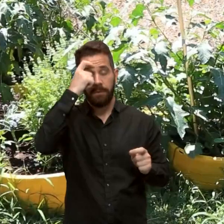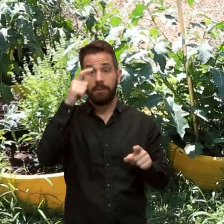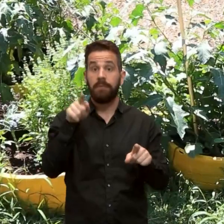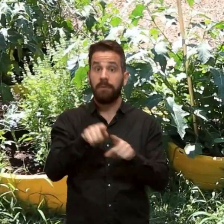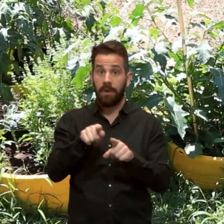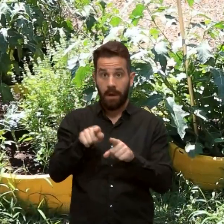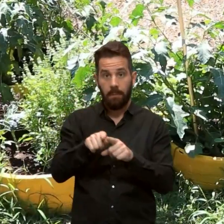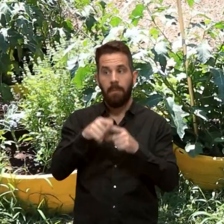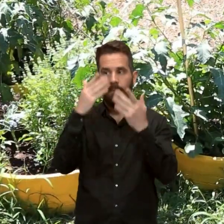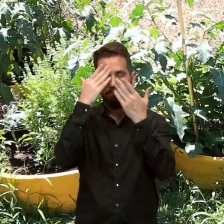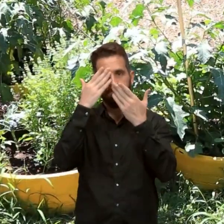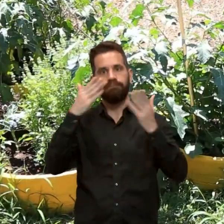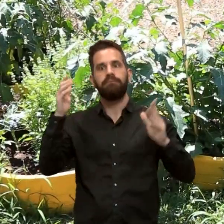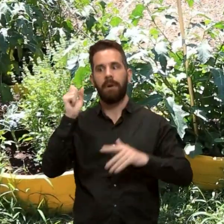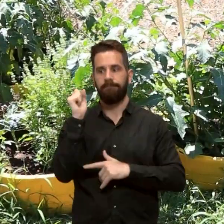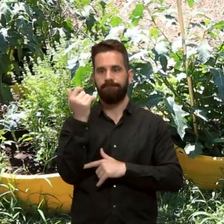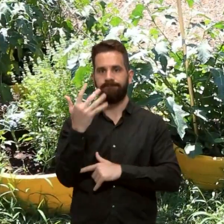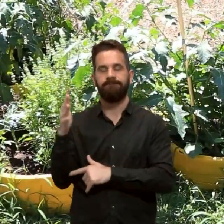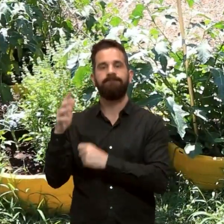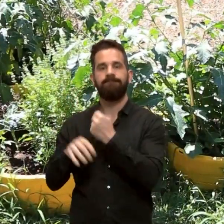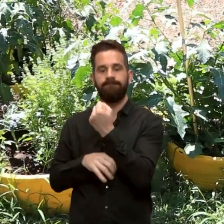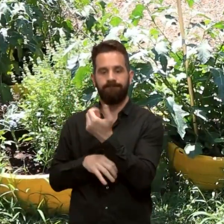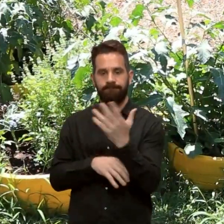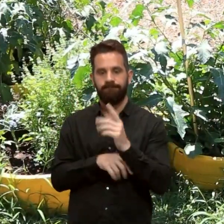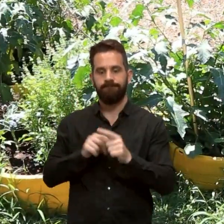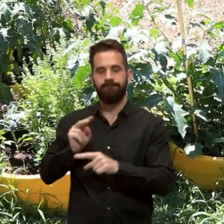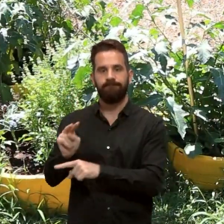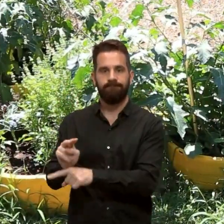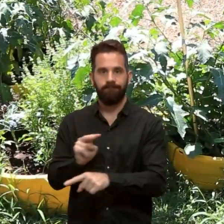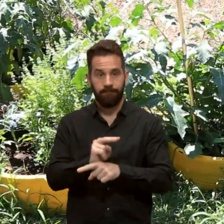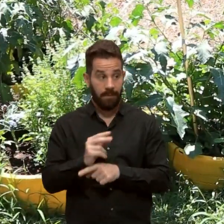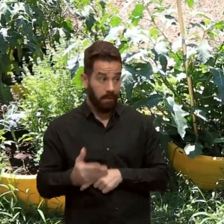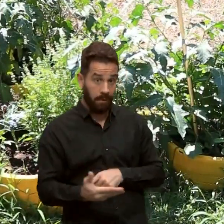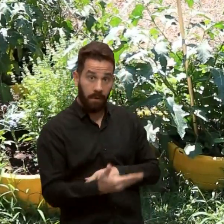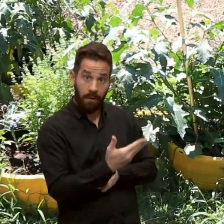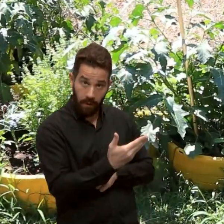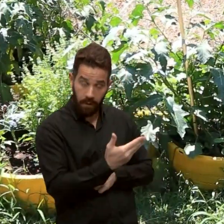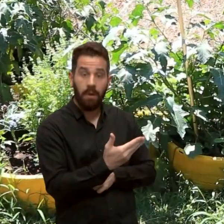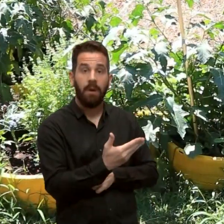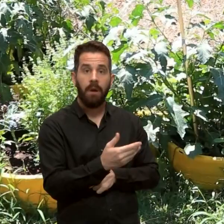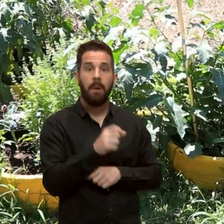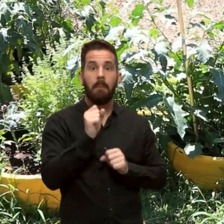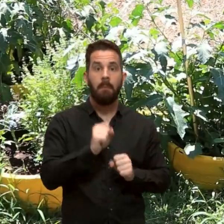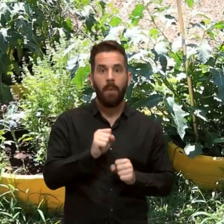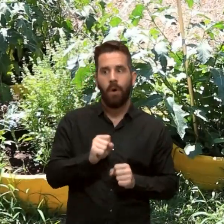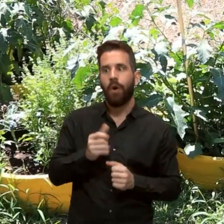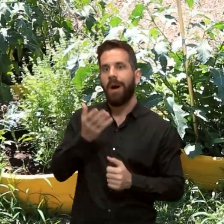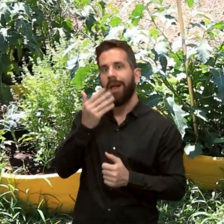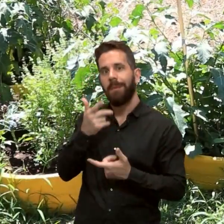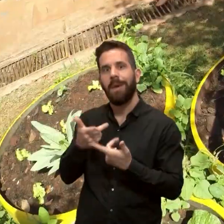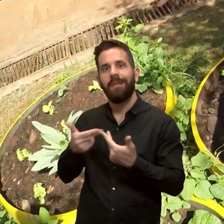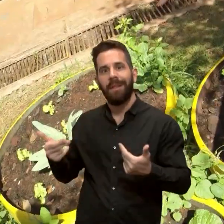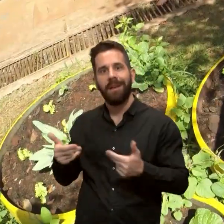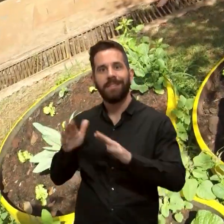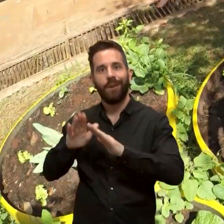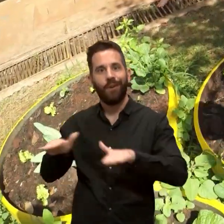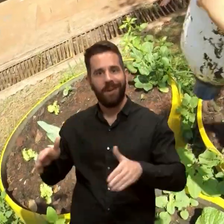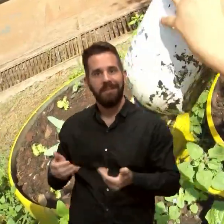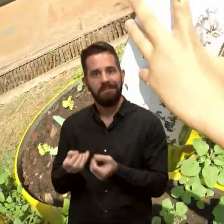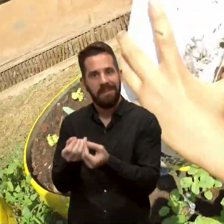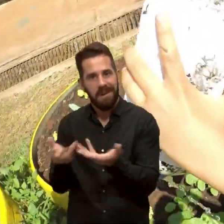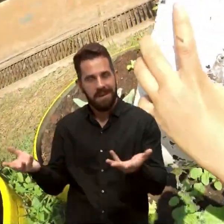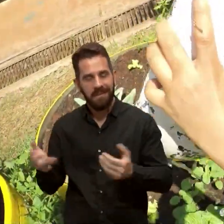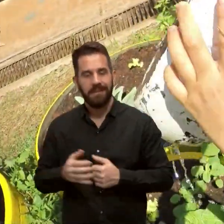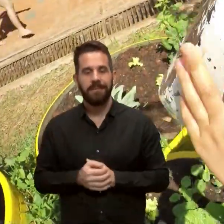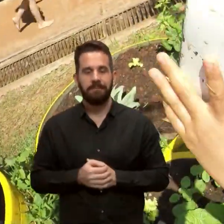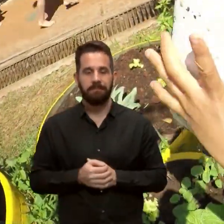ambiente. Além disso, as hortaliças plantadas aqui são usadas na alimentação dos pequeninos. O projeto